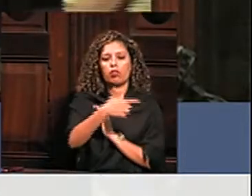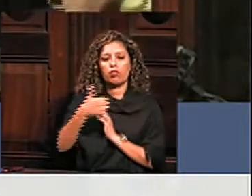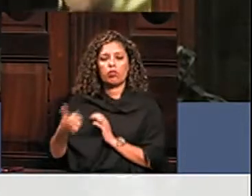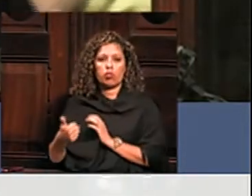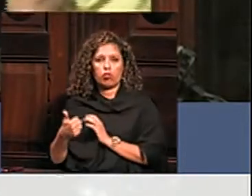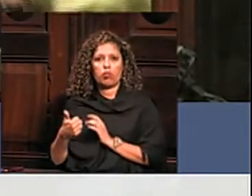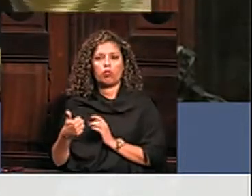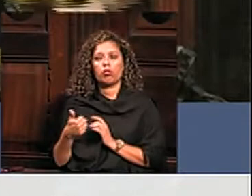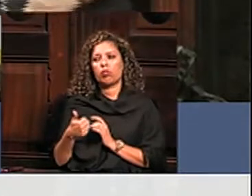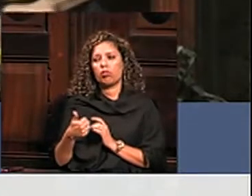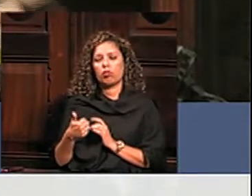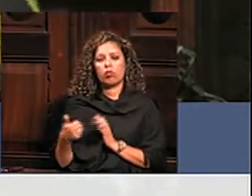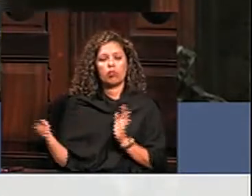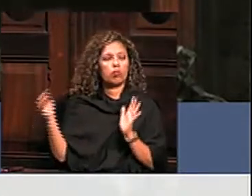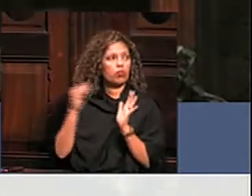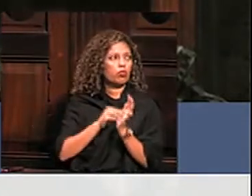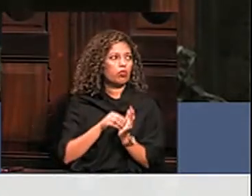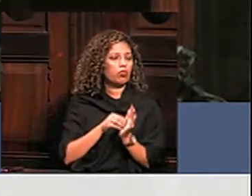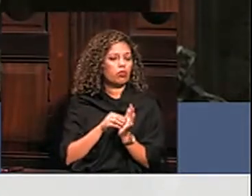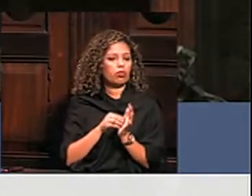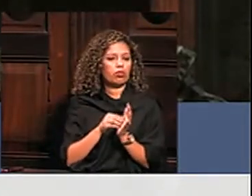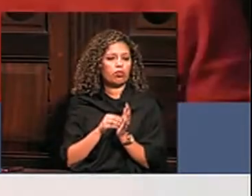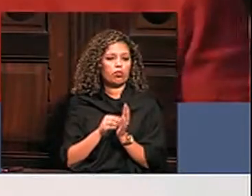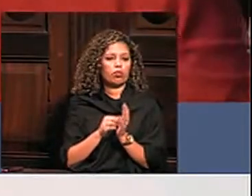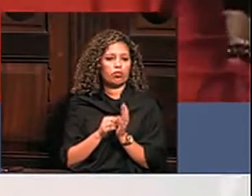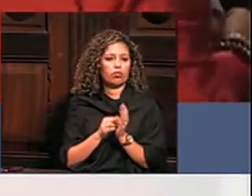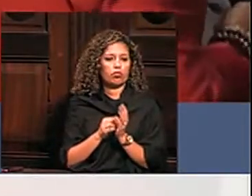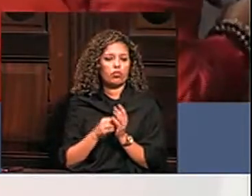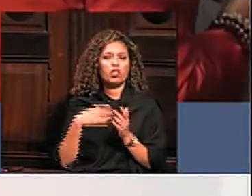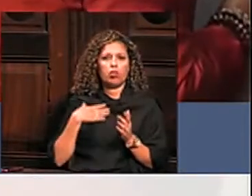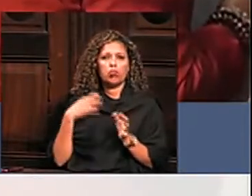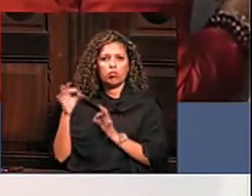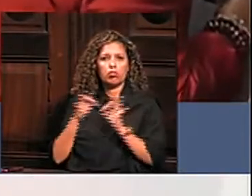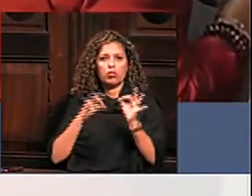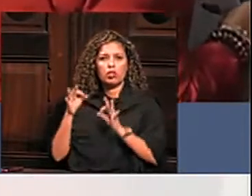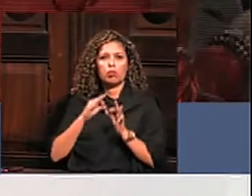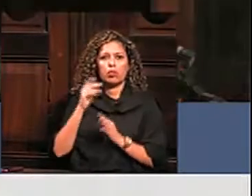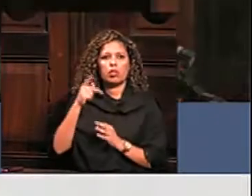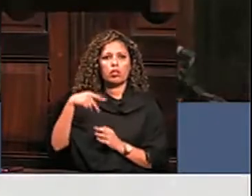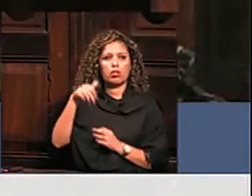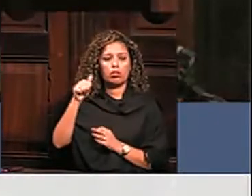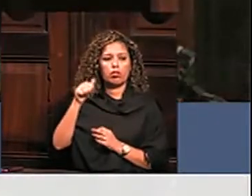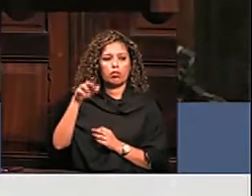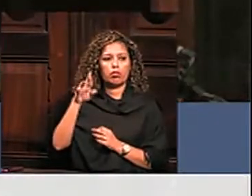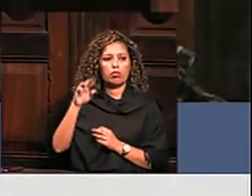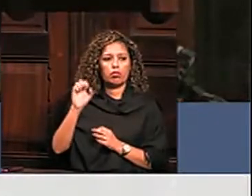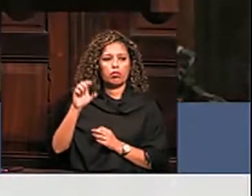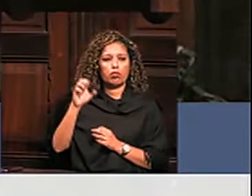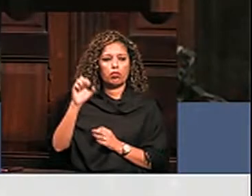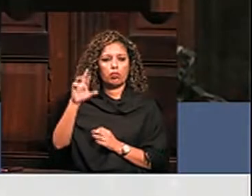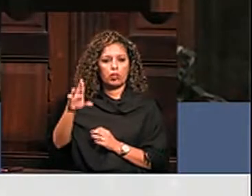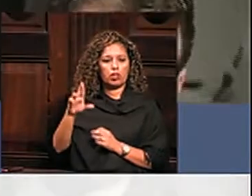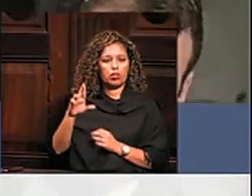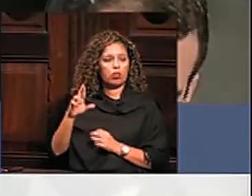autorizativa, eu acho que pode... Eu preparo o parecer pode ser assim, Gustavo, deputado André, pode ser?